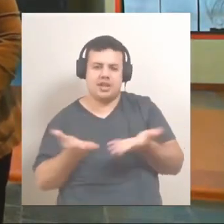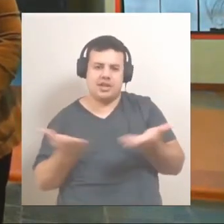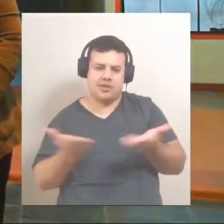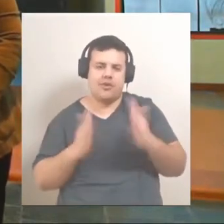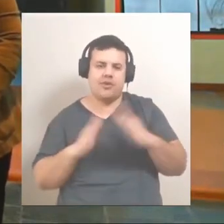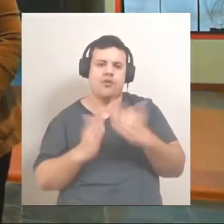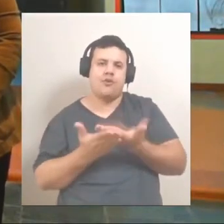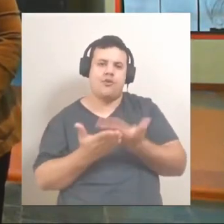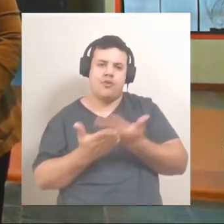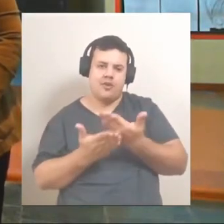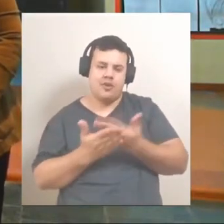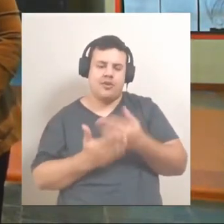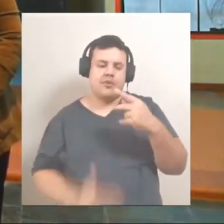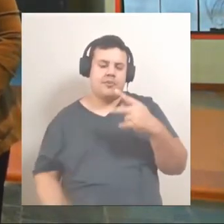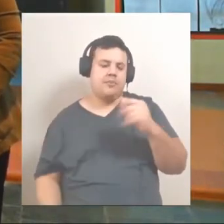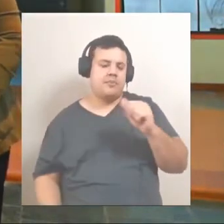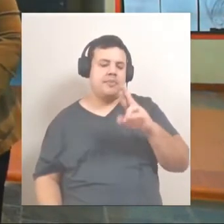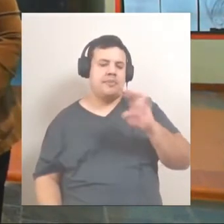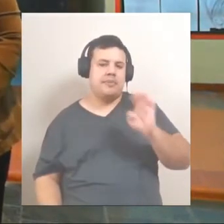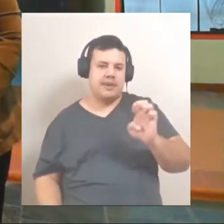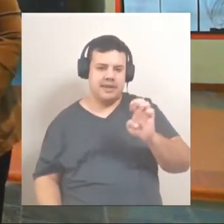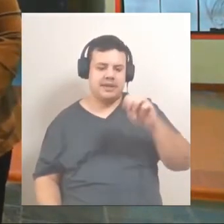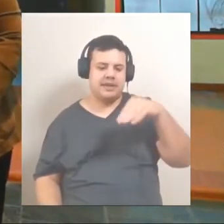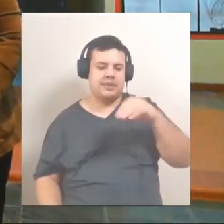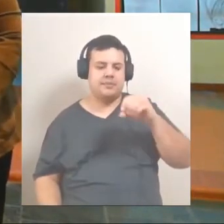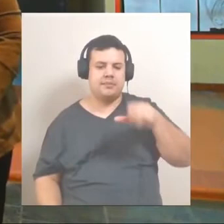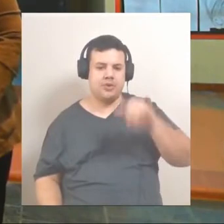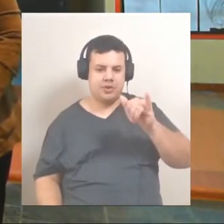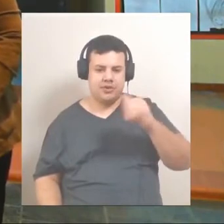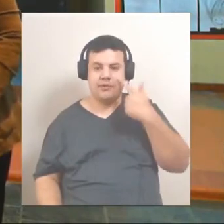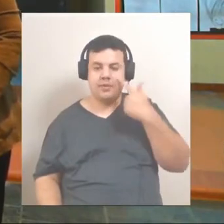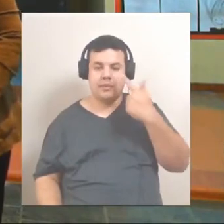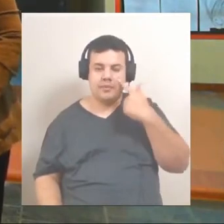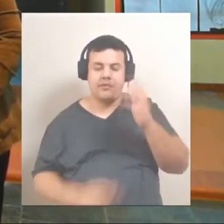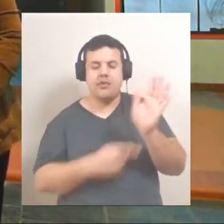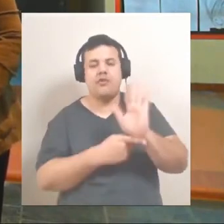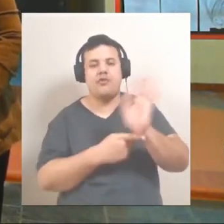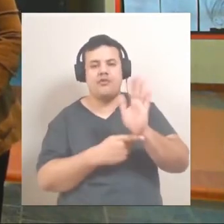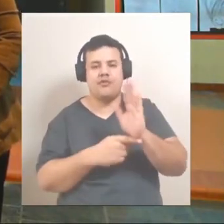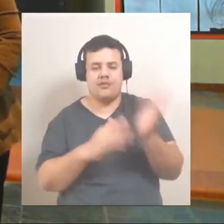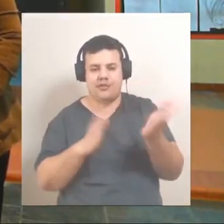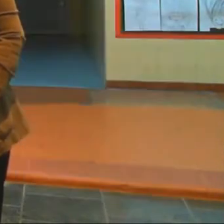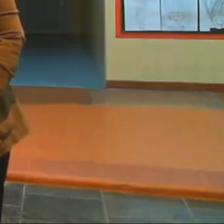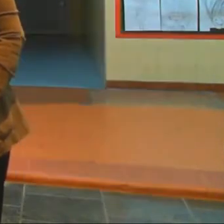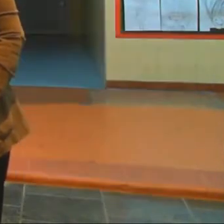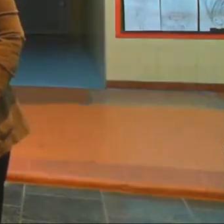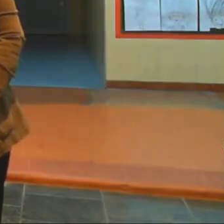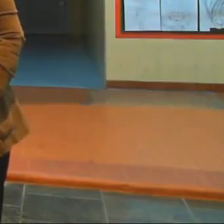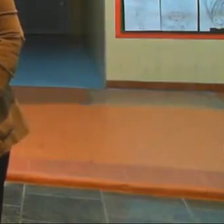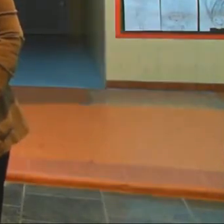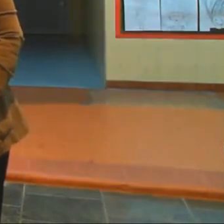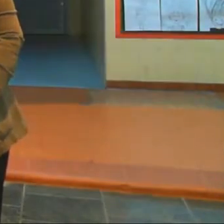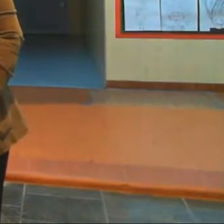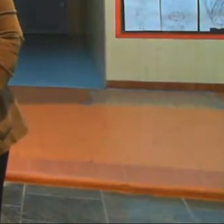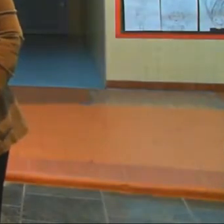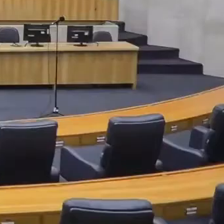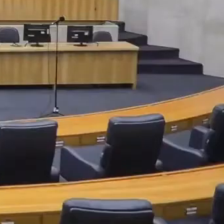Colégio Padre Moy. Vamos assistir o vídeo e, na sequência, a entrega da placa de homenagem.